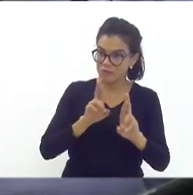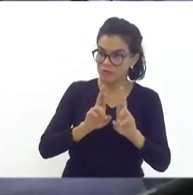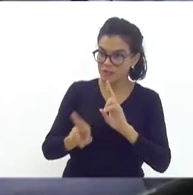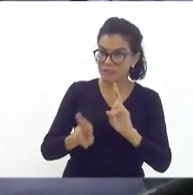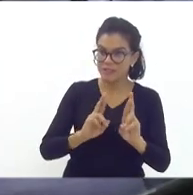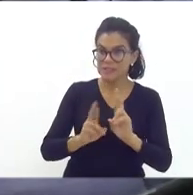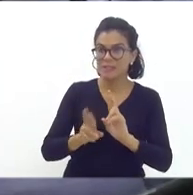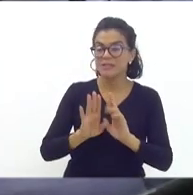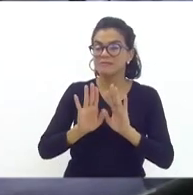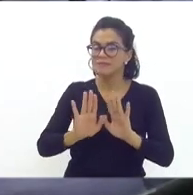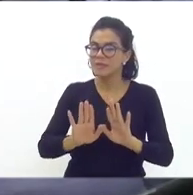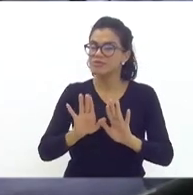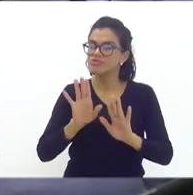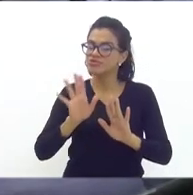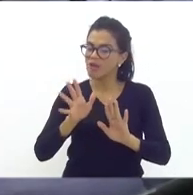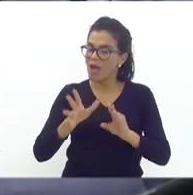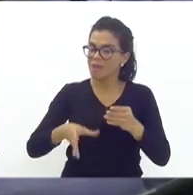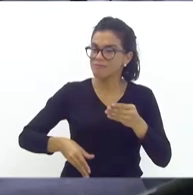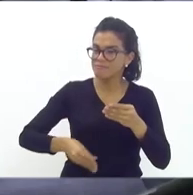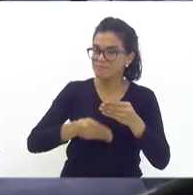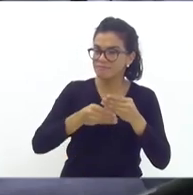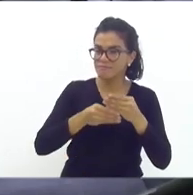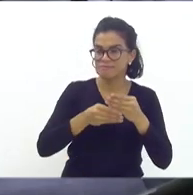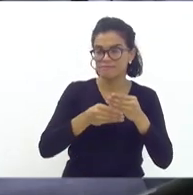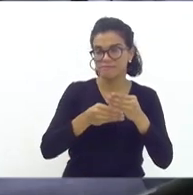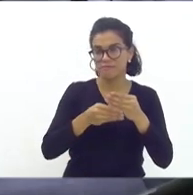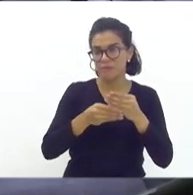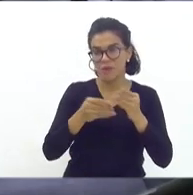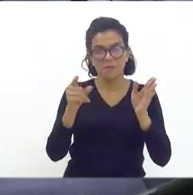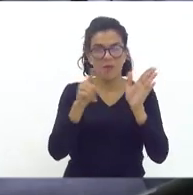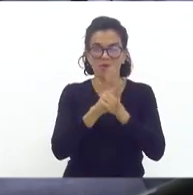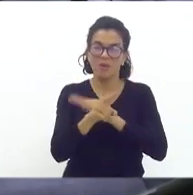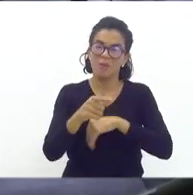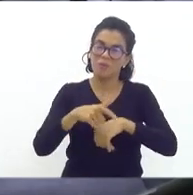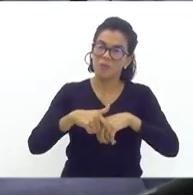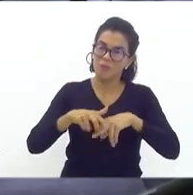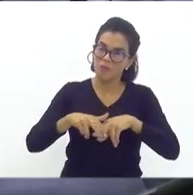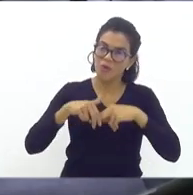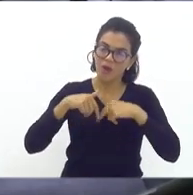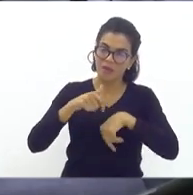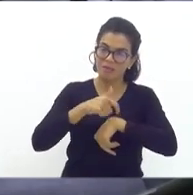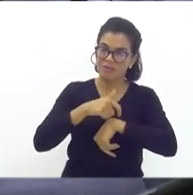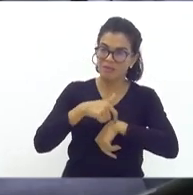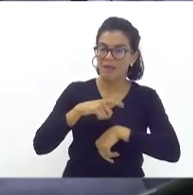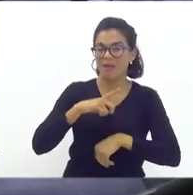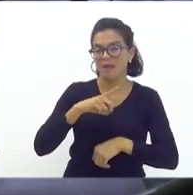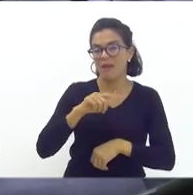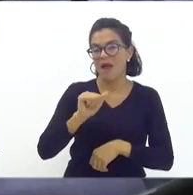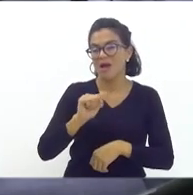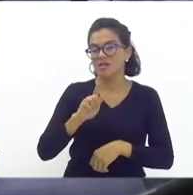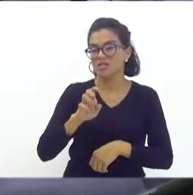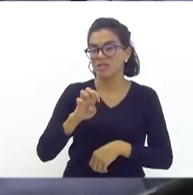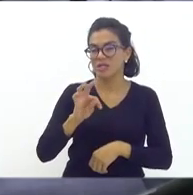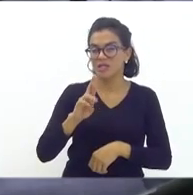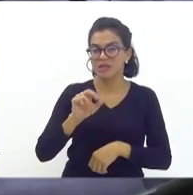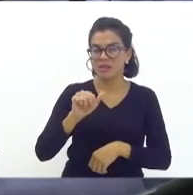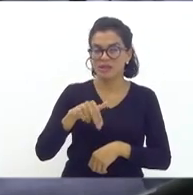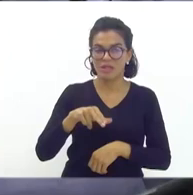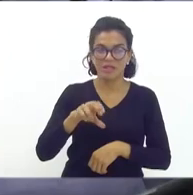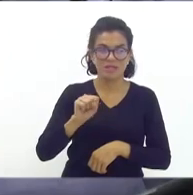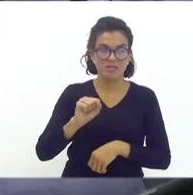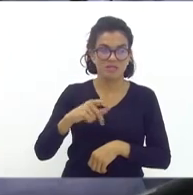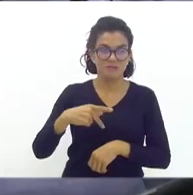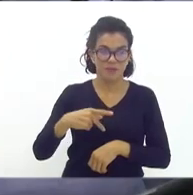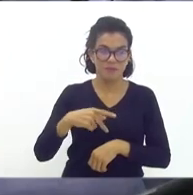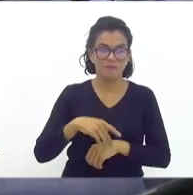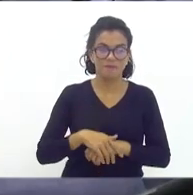mas eu já queria fazer inclusive não muita pergunta até porque nós temos a getransp para fazer a questão porque eu